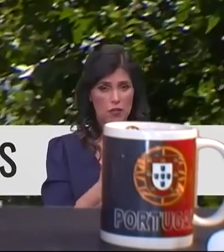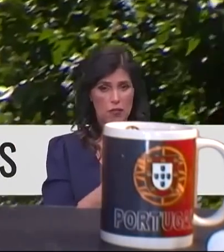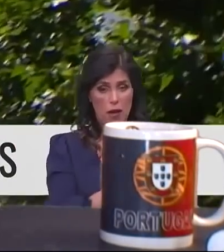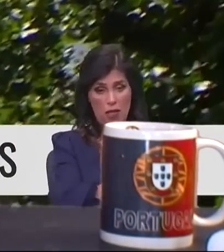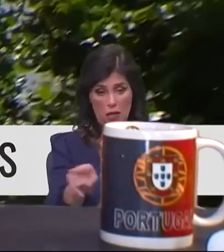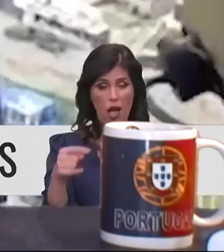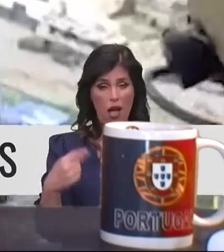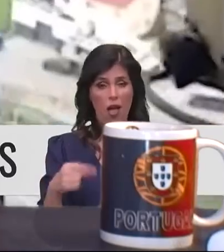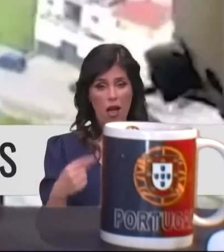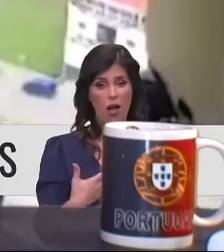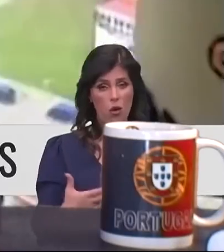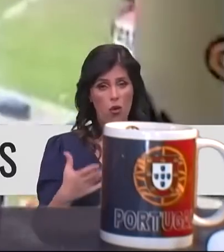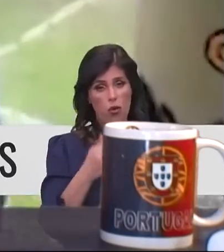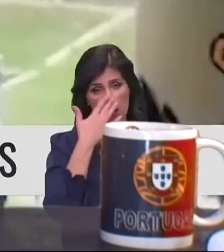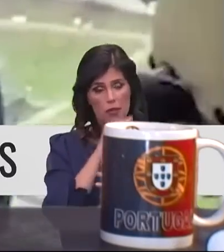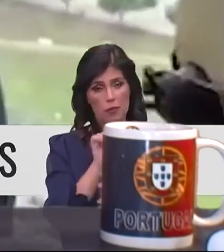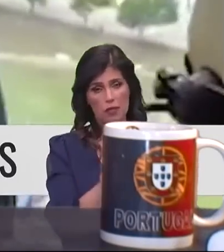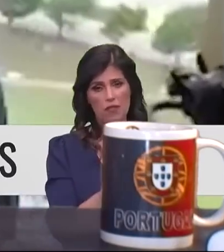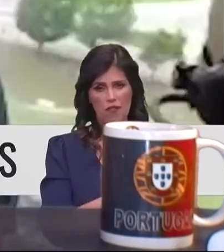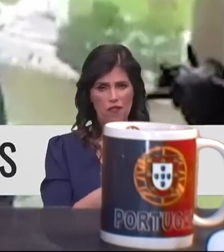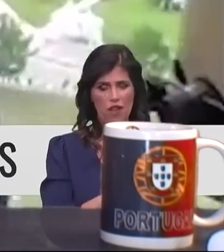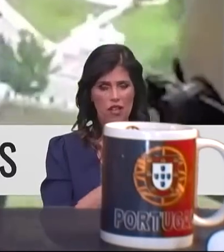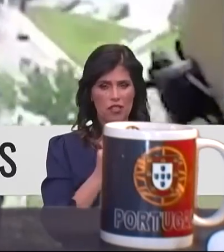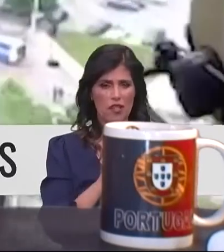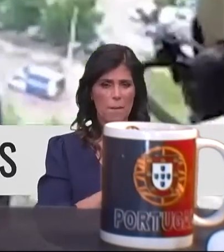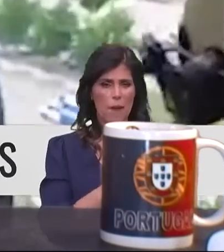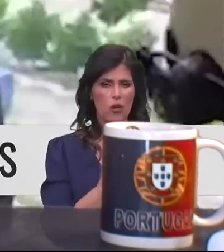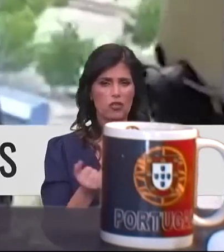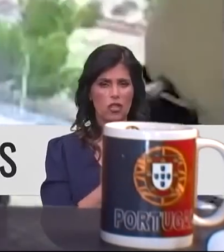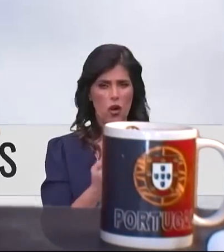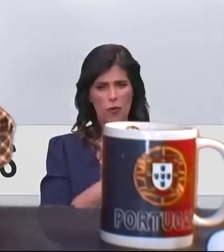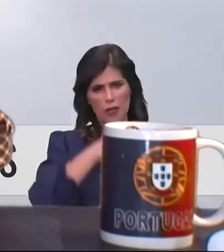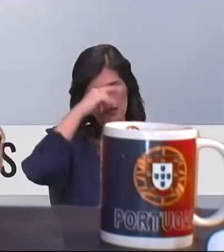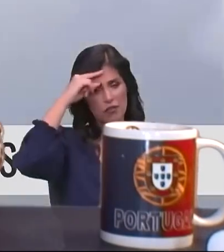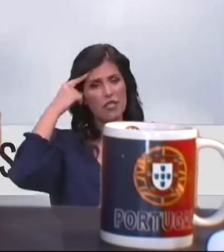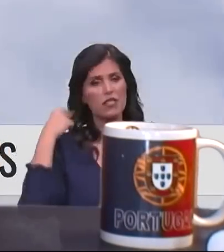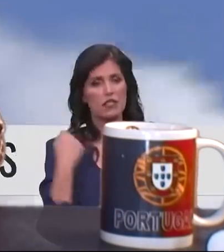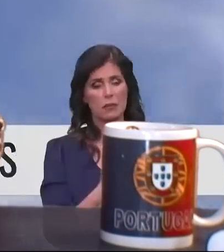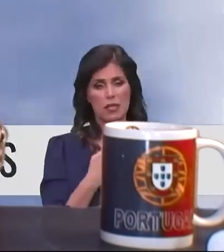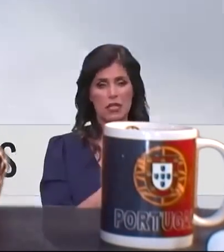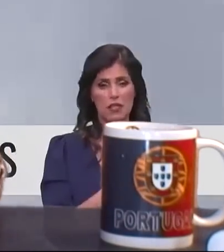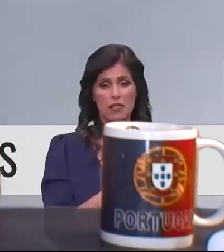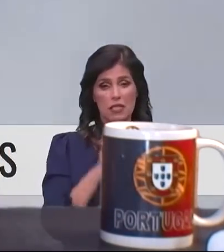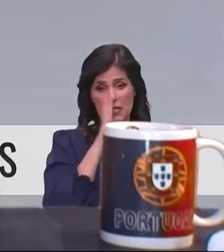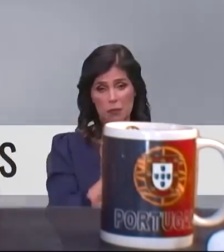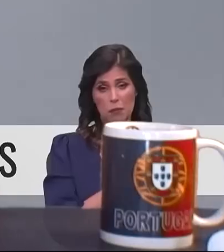primeiro ministro quem devia ser vaiado era o primeiro ministro e não o ministro galamba porque pelo menos te